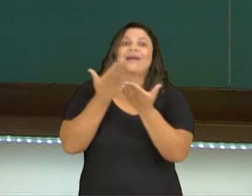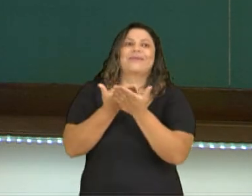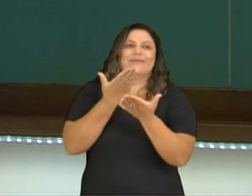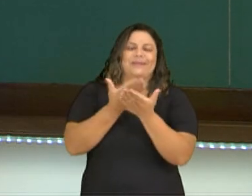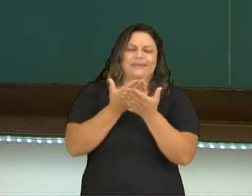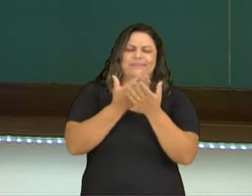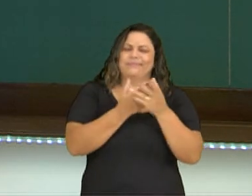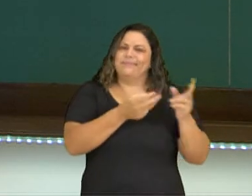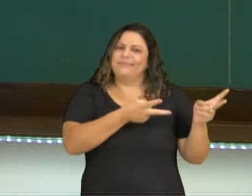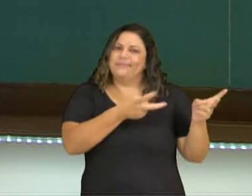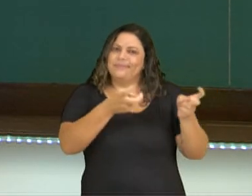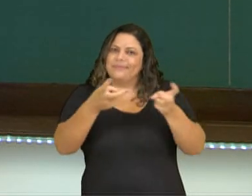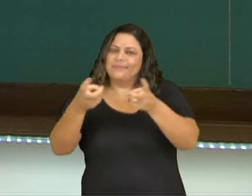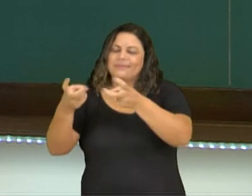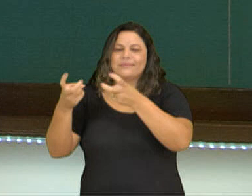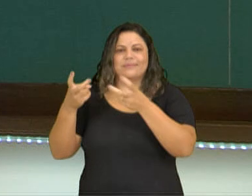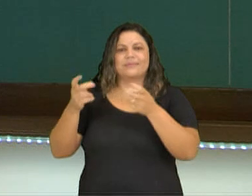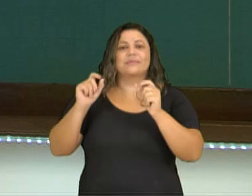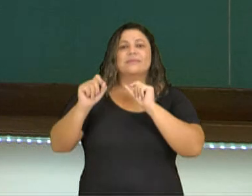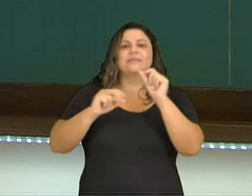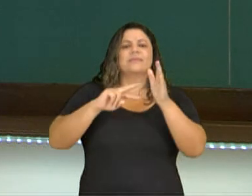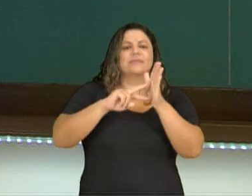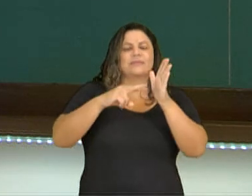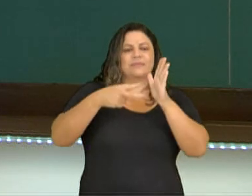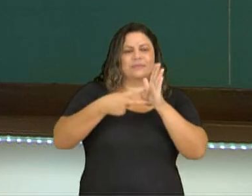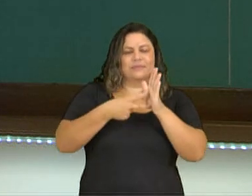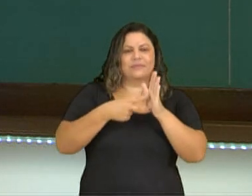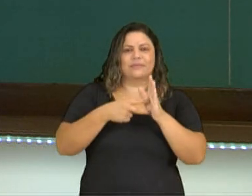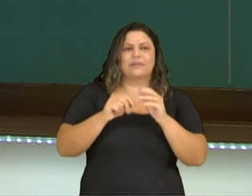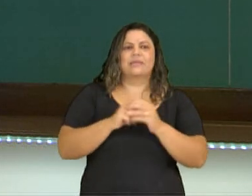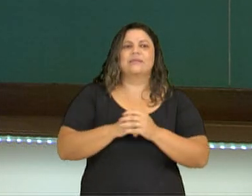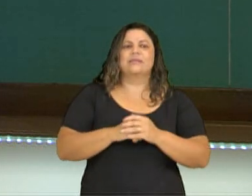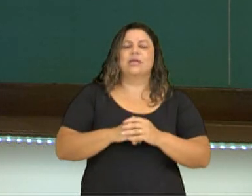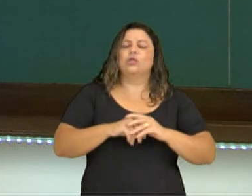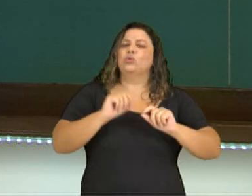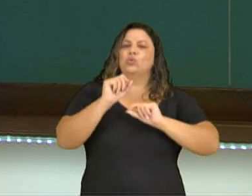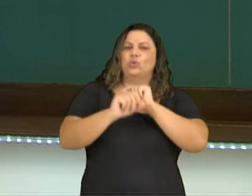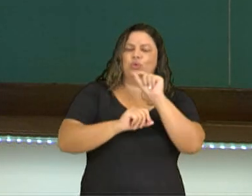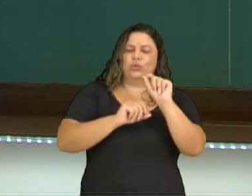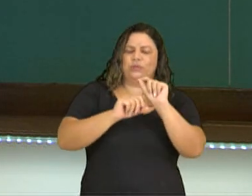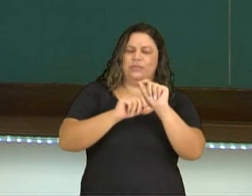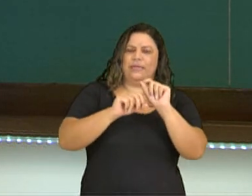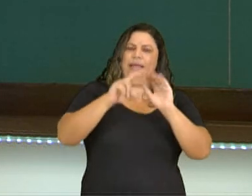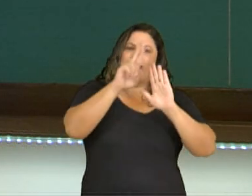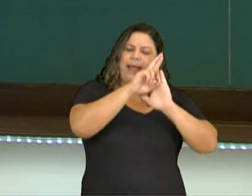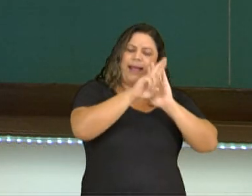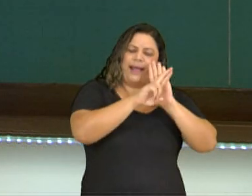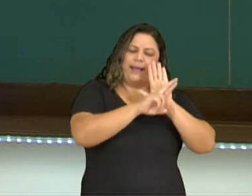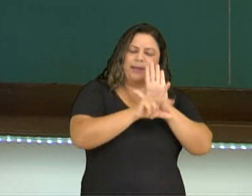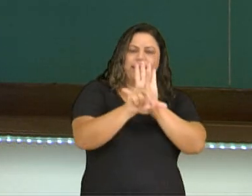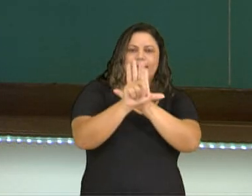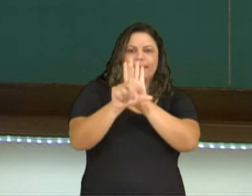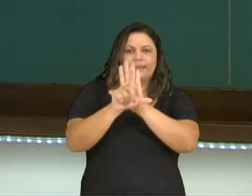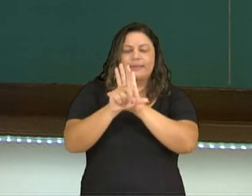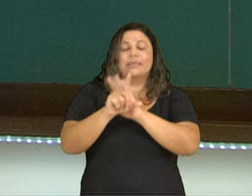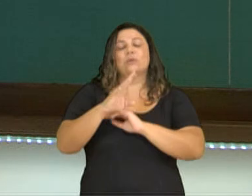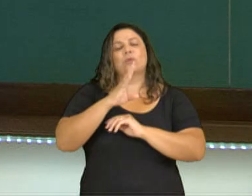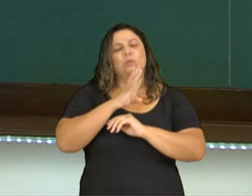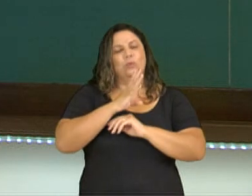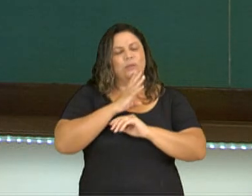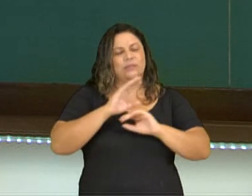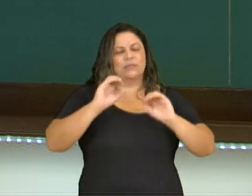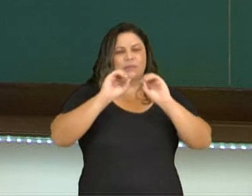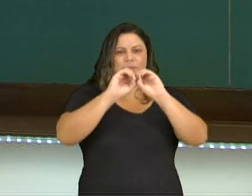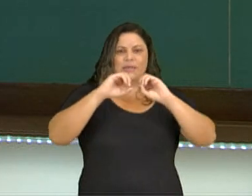nós analisamos o significado de normas e leis, conhecemos a Declaração Universal dos Direitos Humanos, um